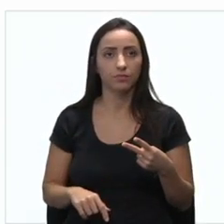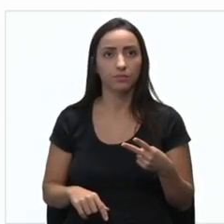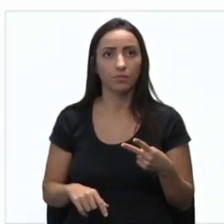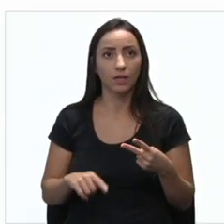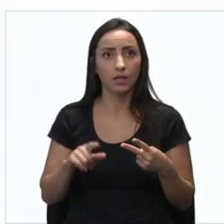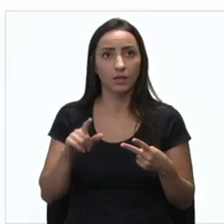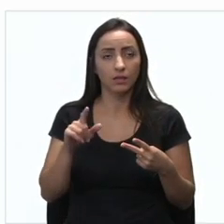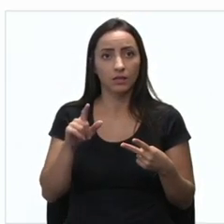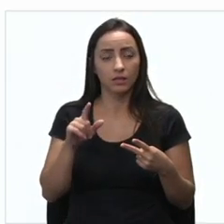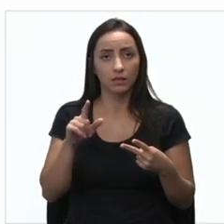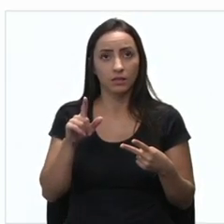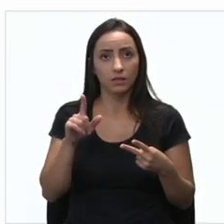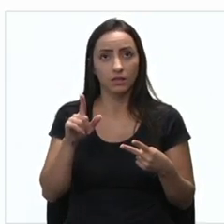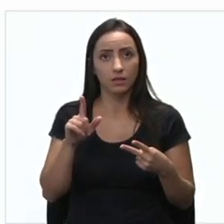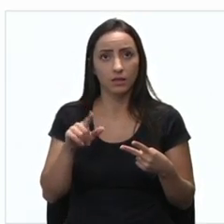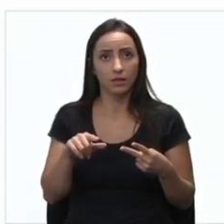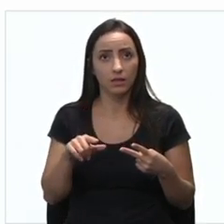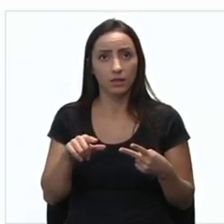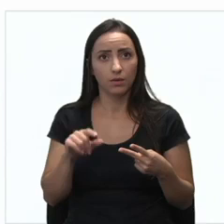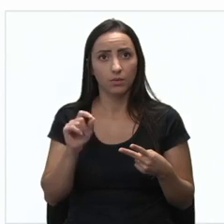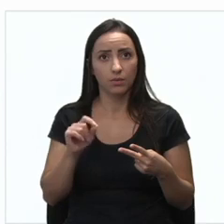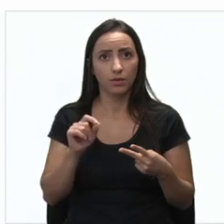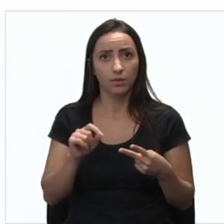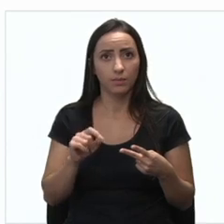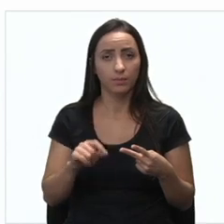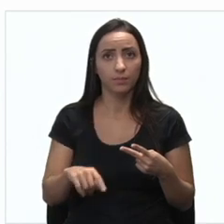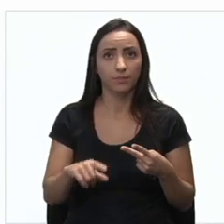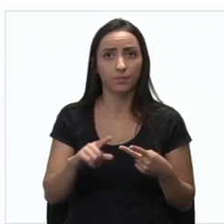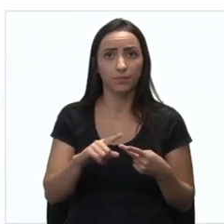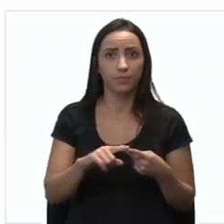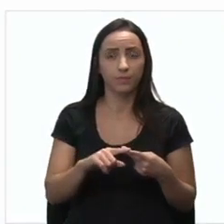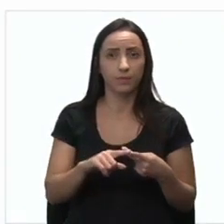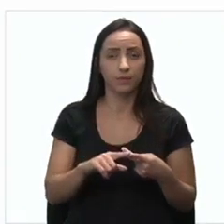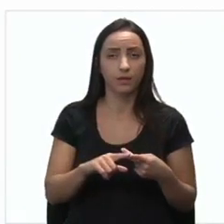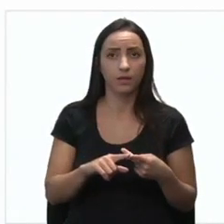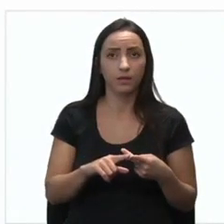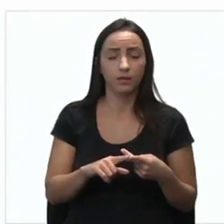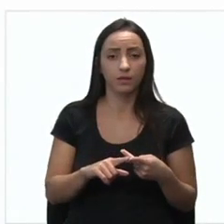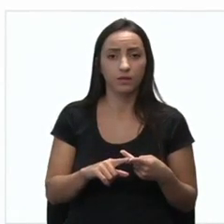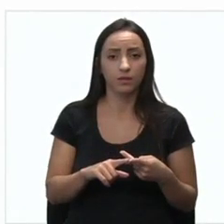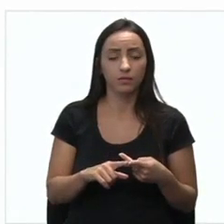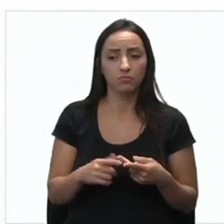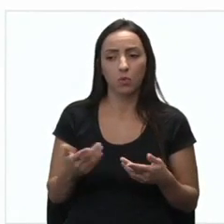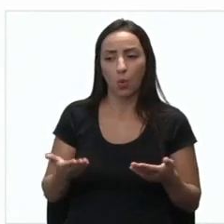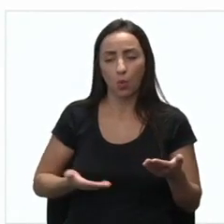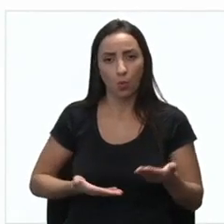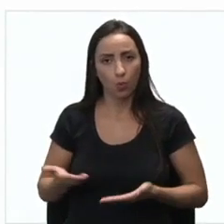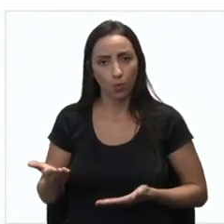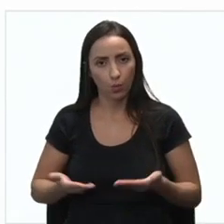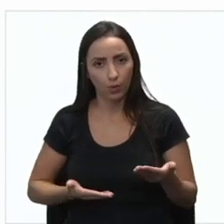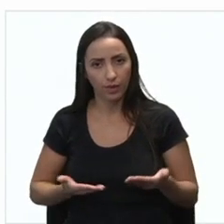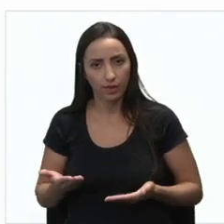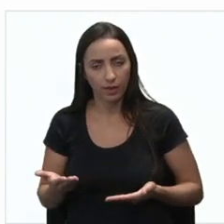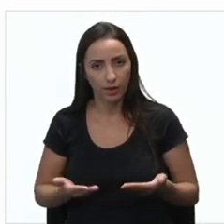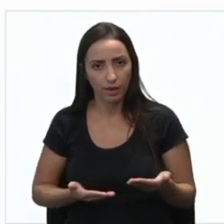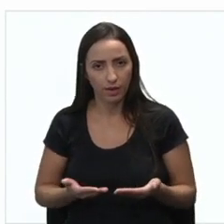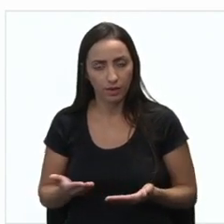humanizado e humanizador ao mesmo tempo, que são produzir um cuidado orientado